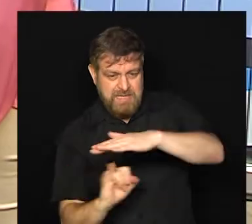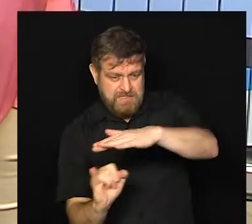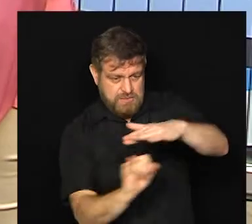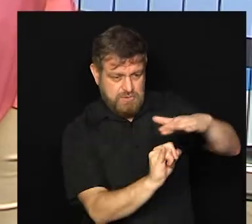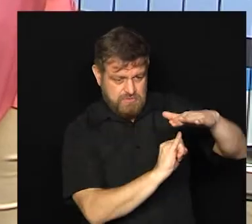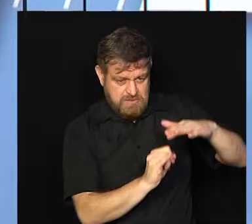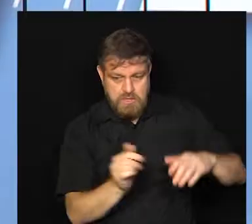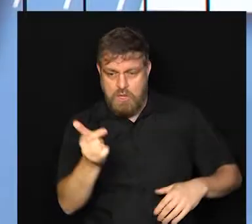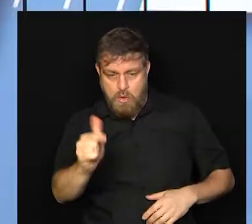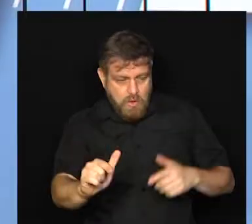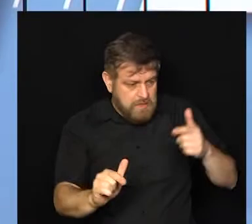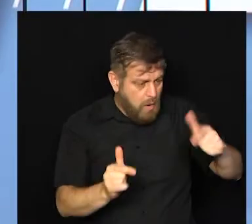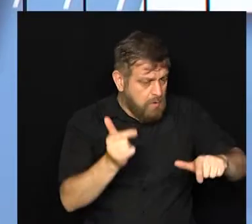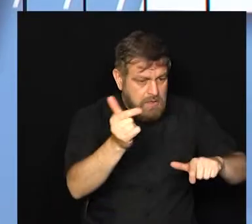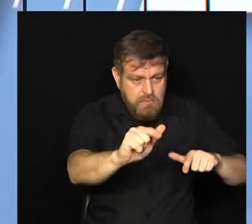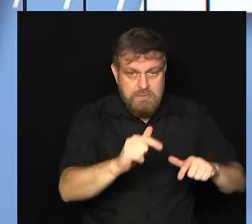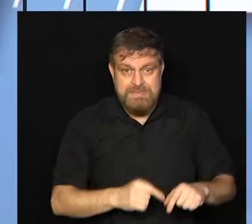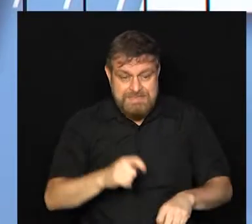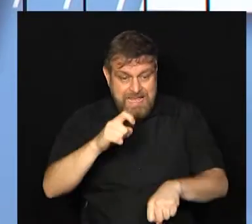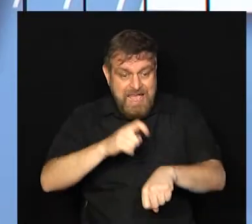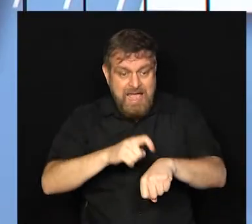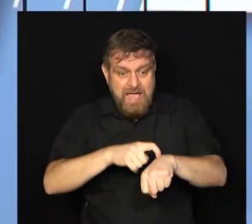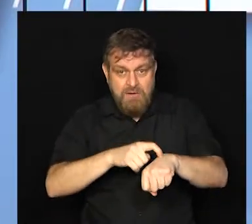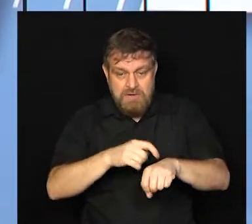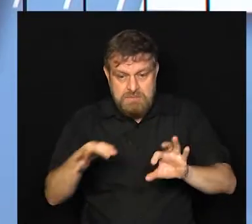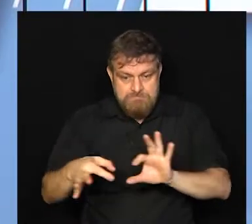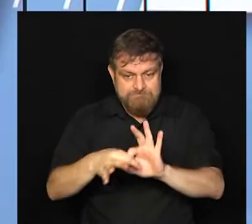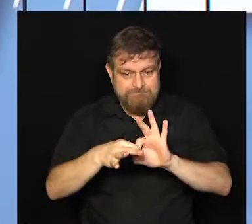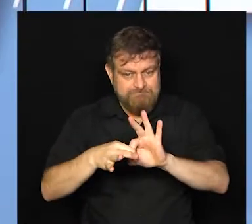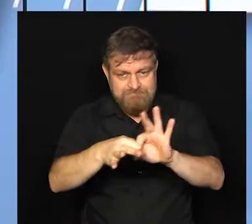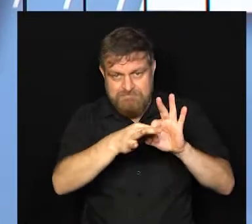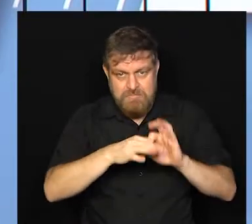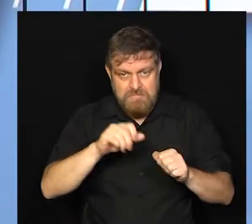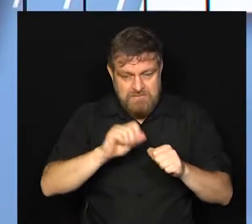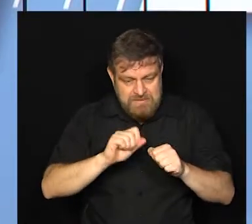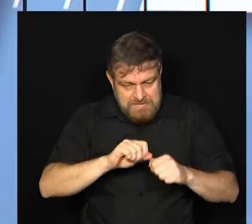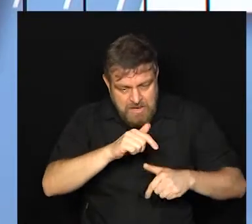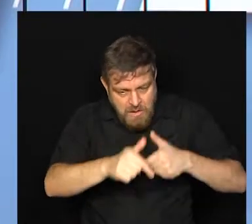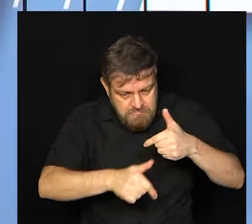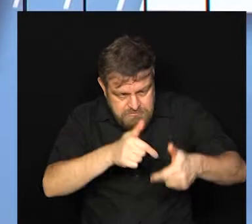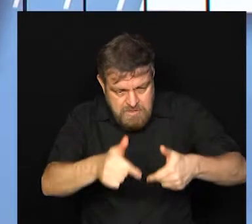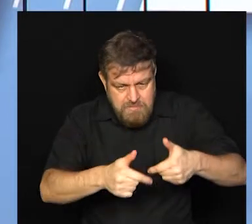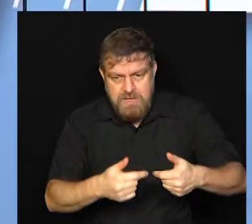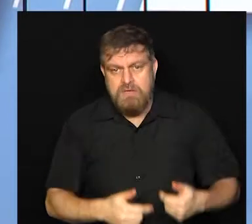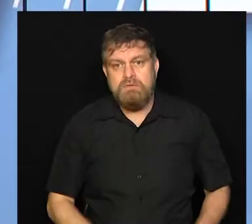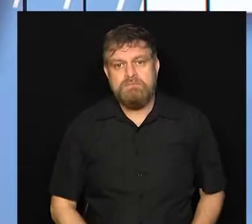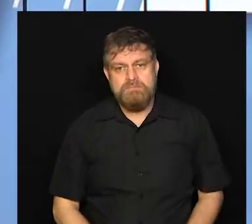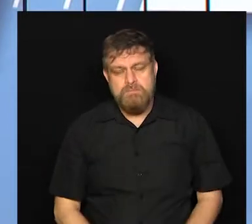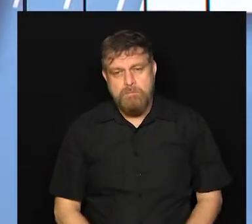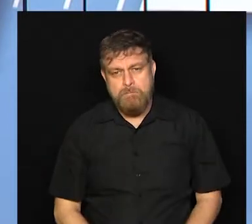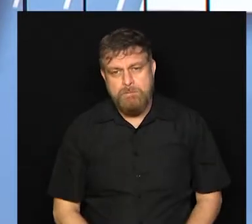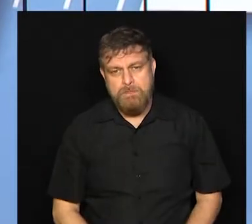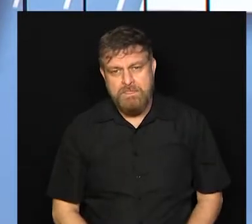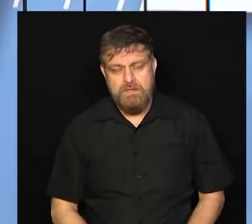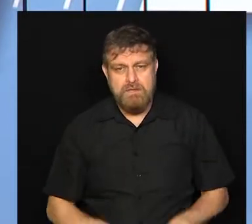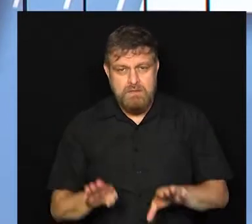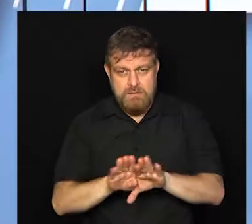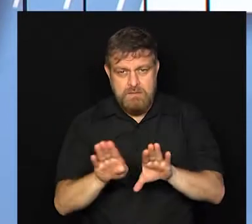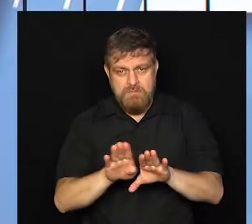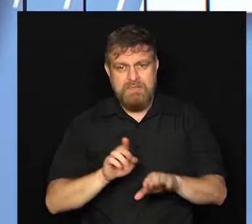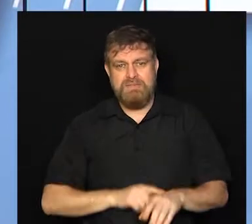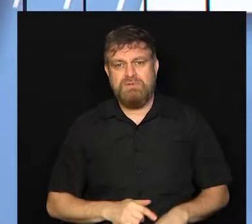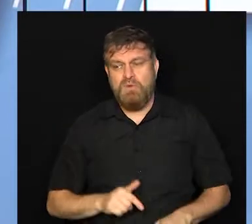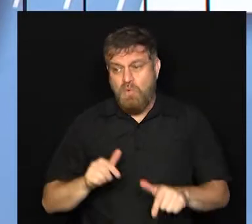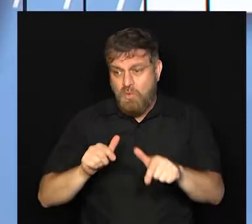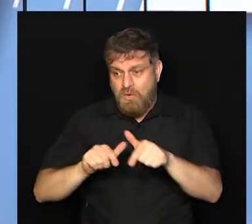instituições também. Então, agora é a hora de fazer aquela tarefa mesmo, trabalho de união mesmo, né, Ruth? E de além do que as